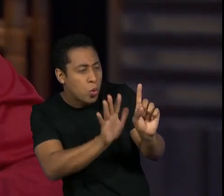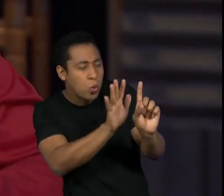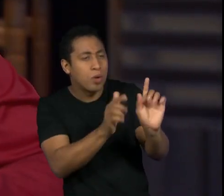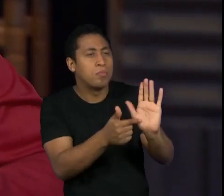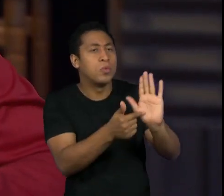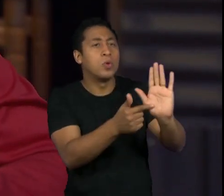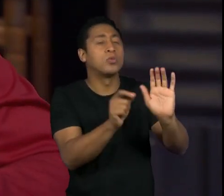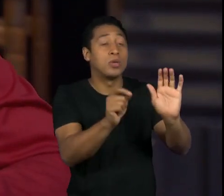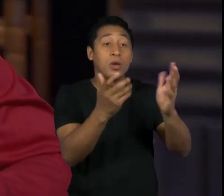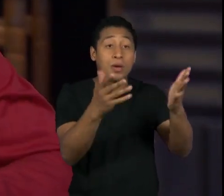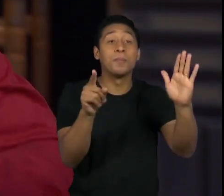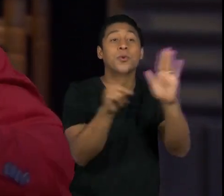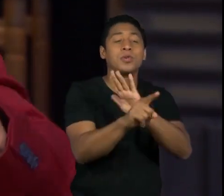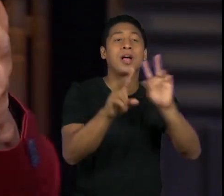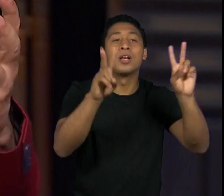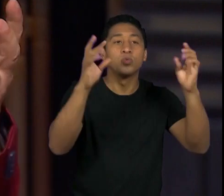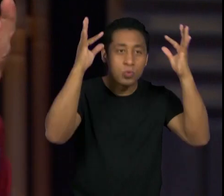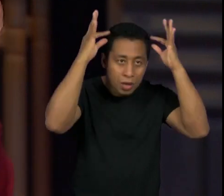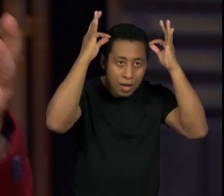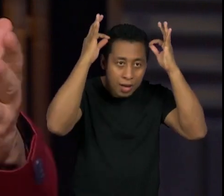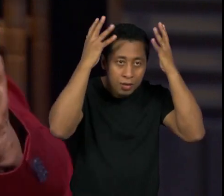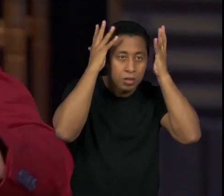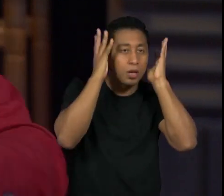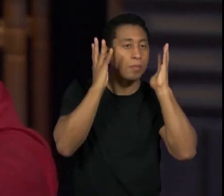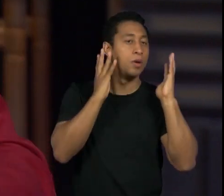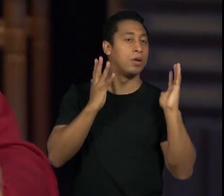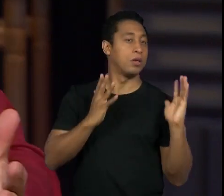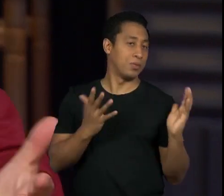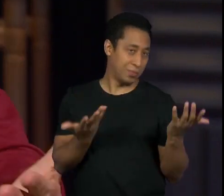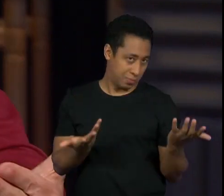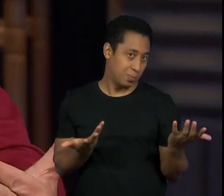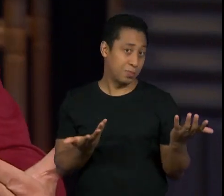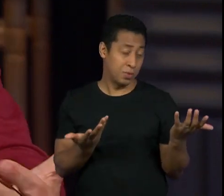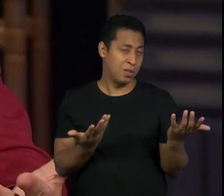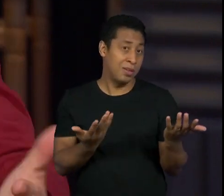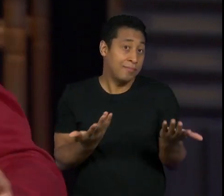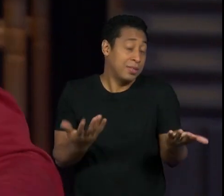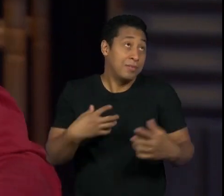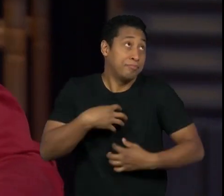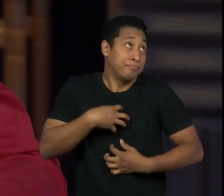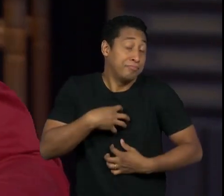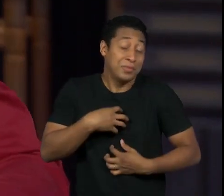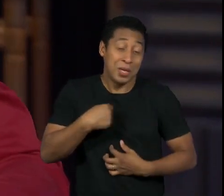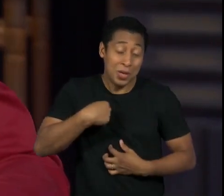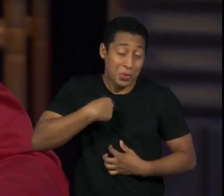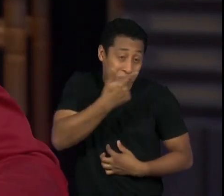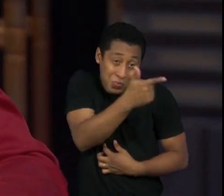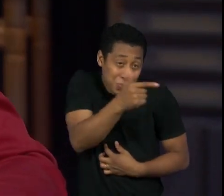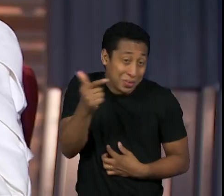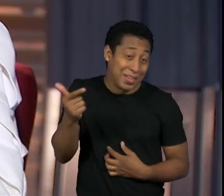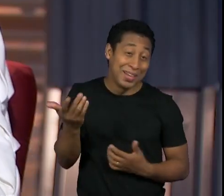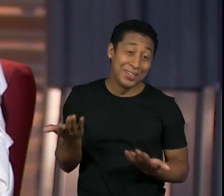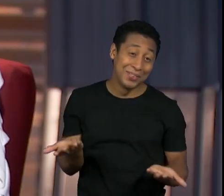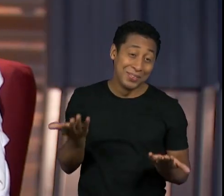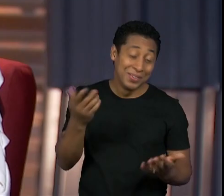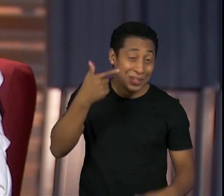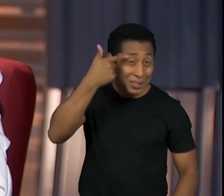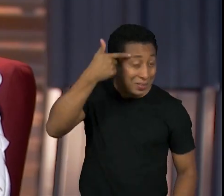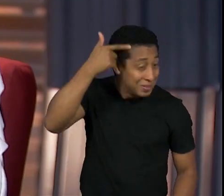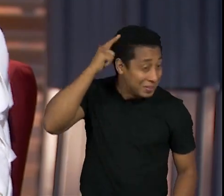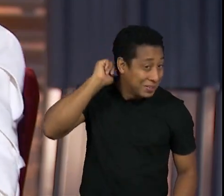de cabelo, porque é uma ferramenta que eu me sinto em desvantagem aqui nessa